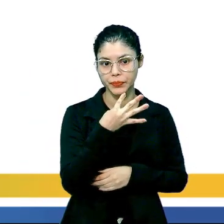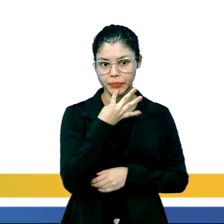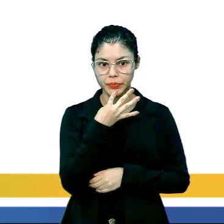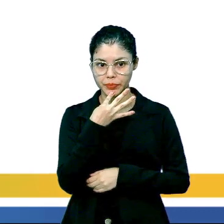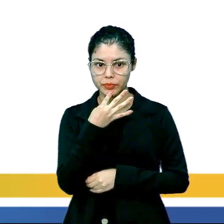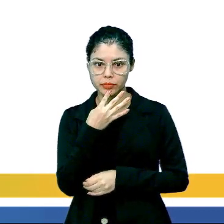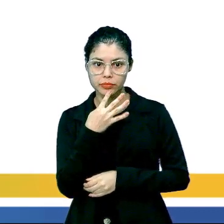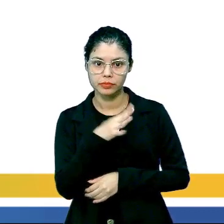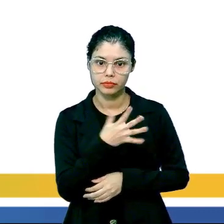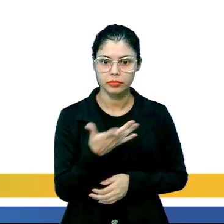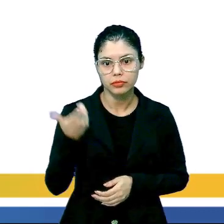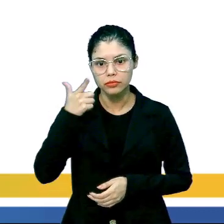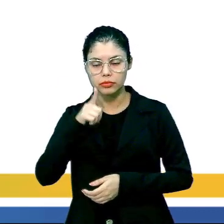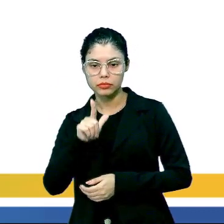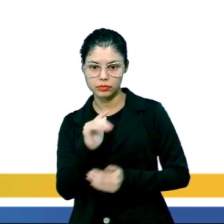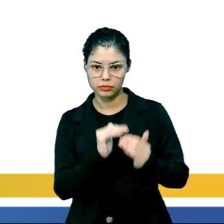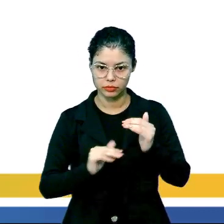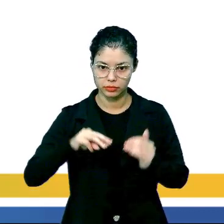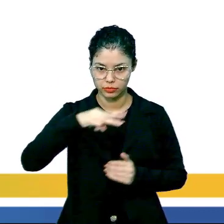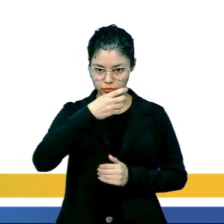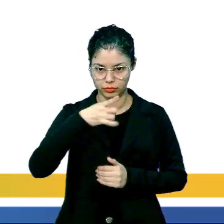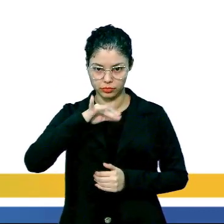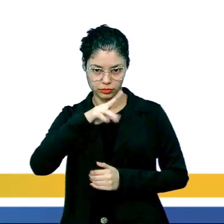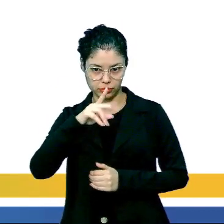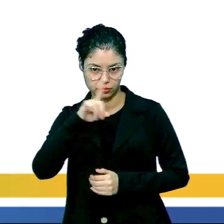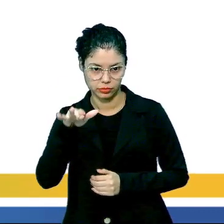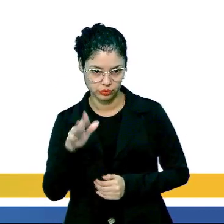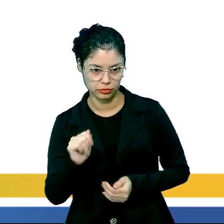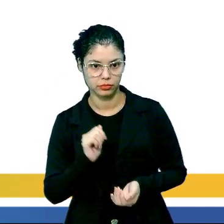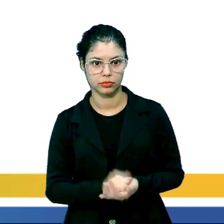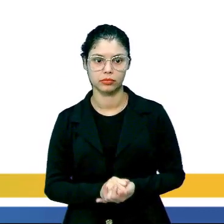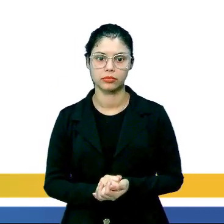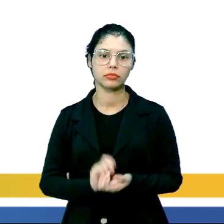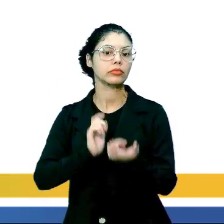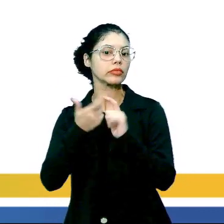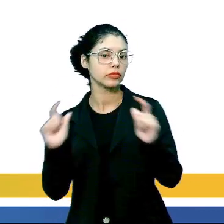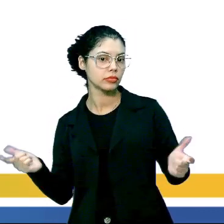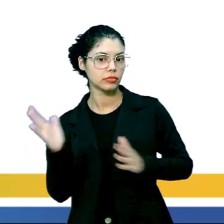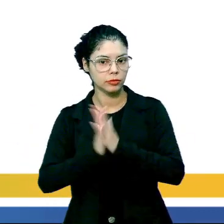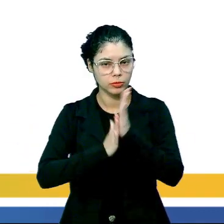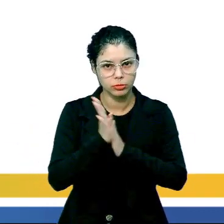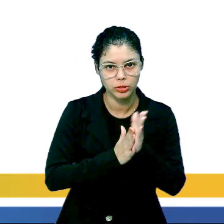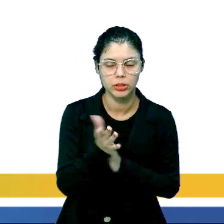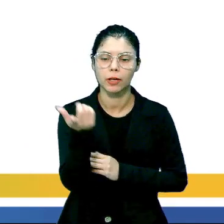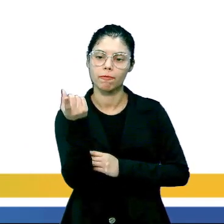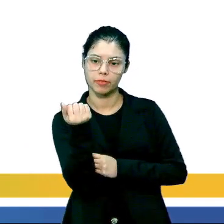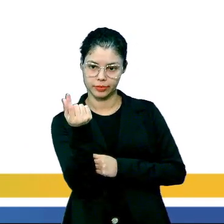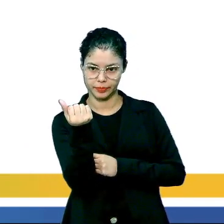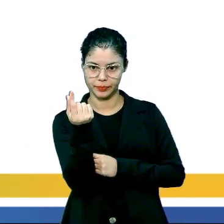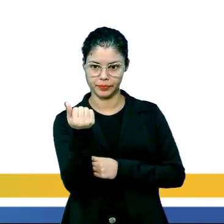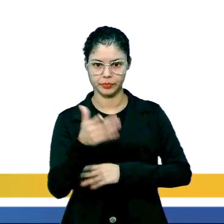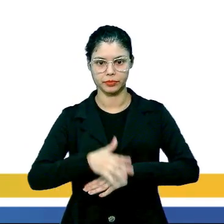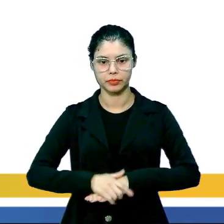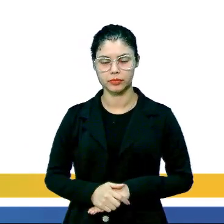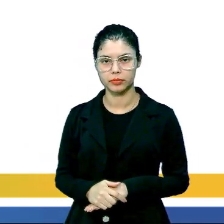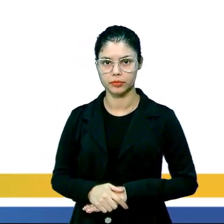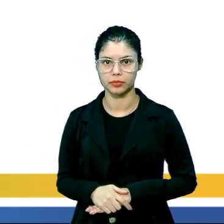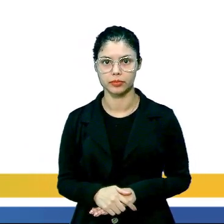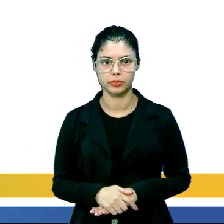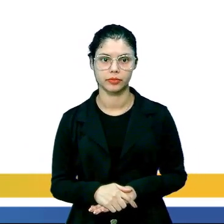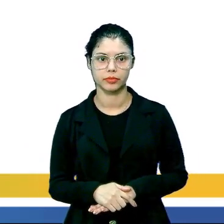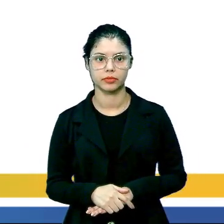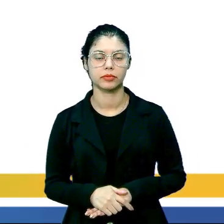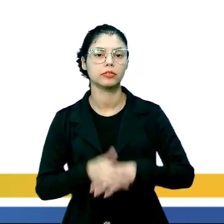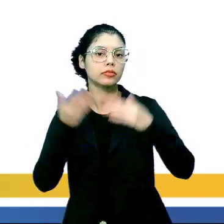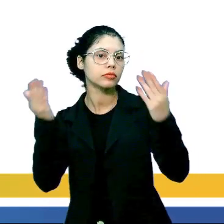o conhecimento é um meio para se alcançar a maximização das ganâncias e dos benefícios